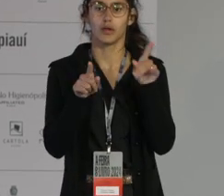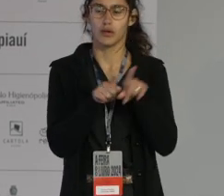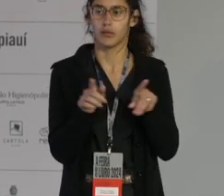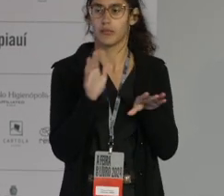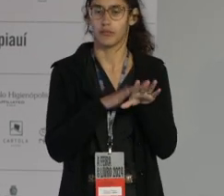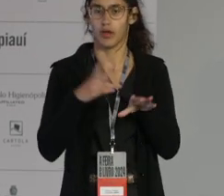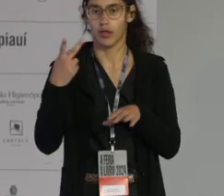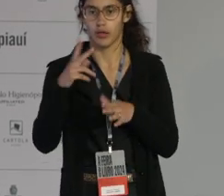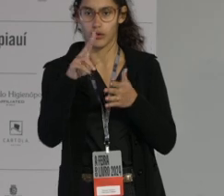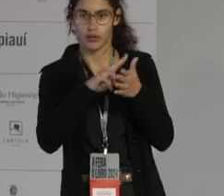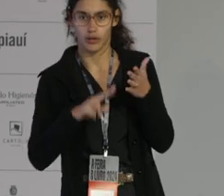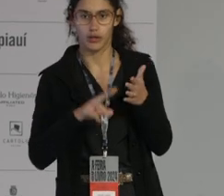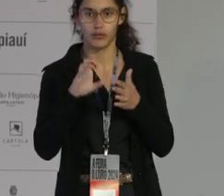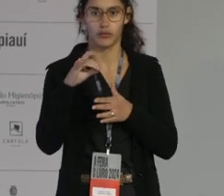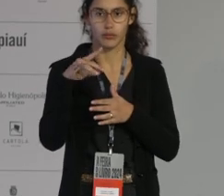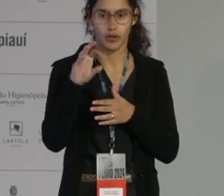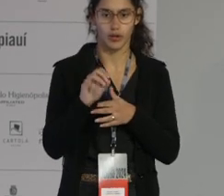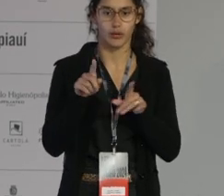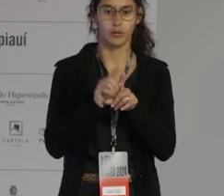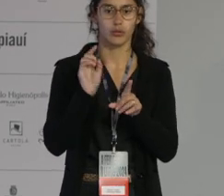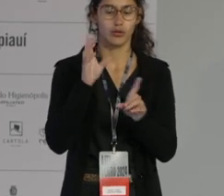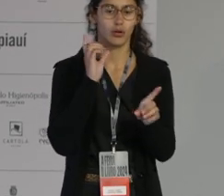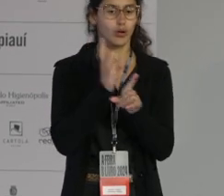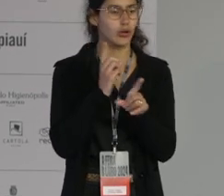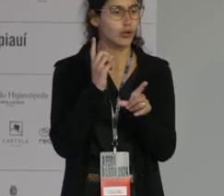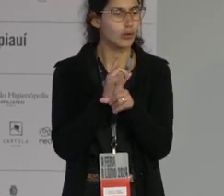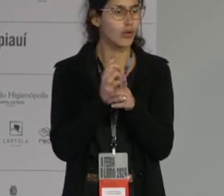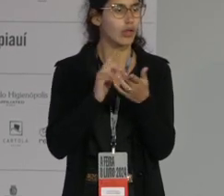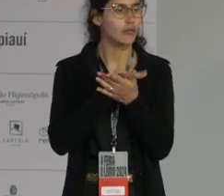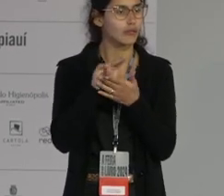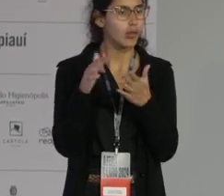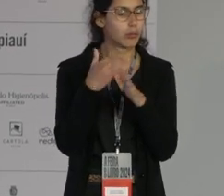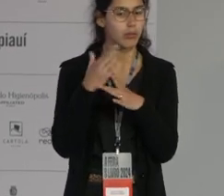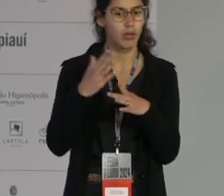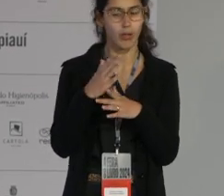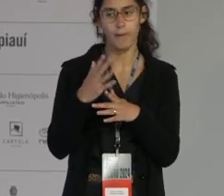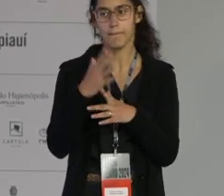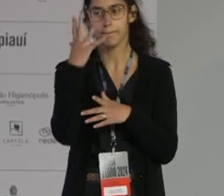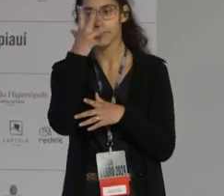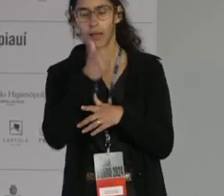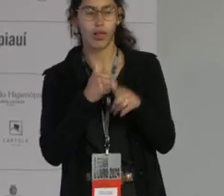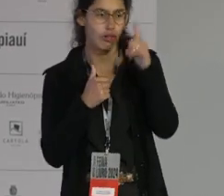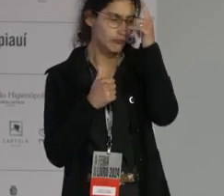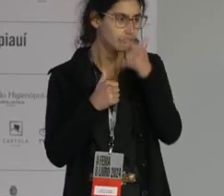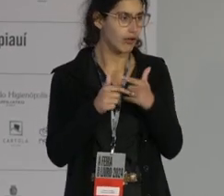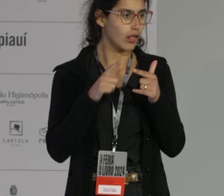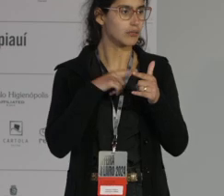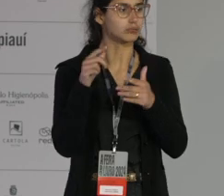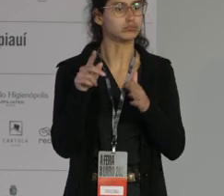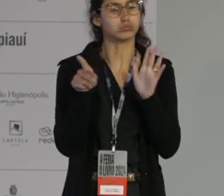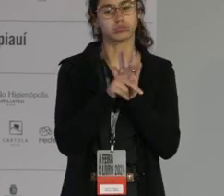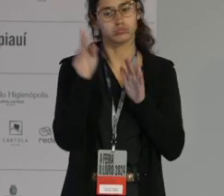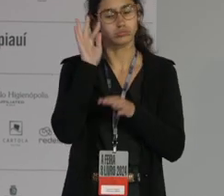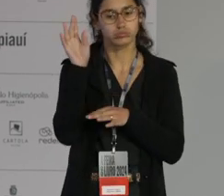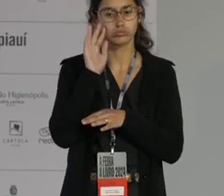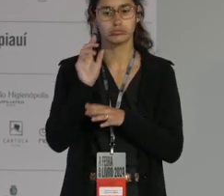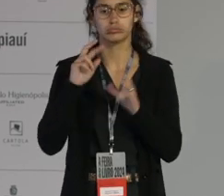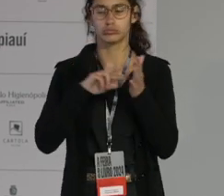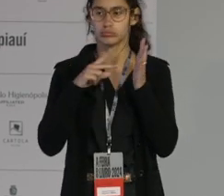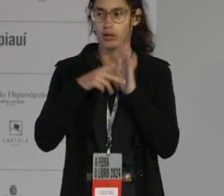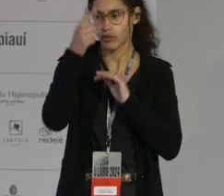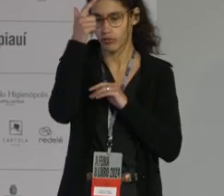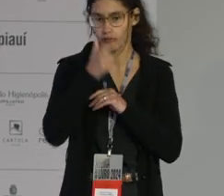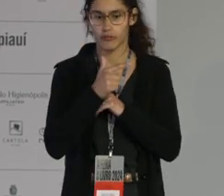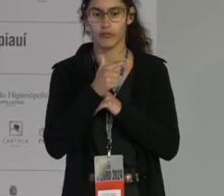Feiura, do Eco, e ele só encontra assim, divagações sobre o belo e o feio, assim, concepções filosóficas sobre o feio,